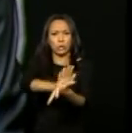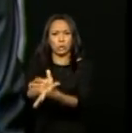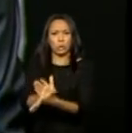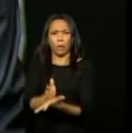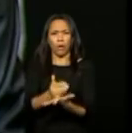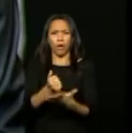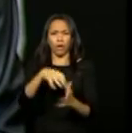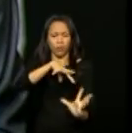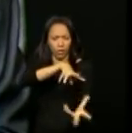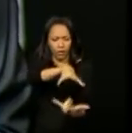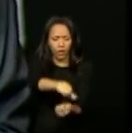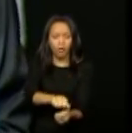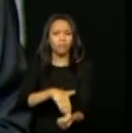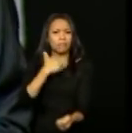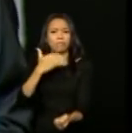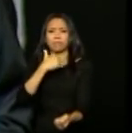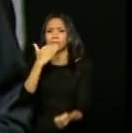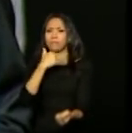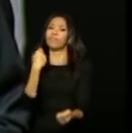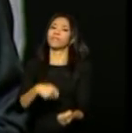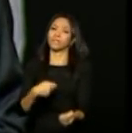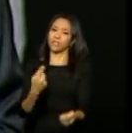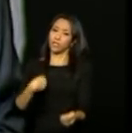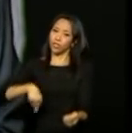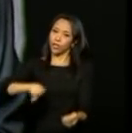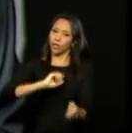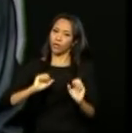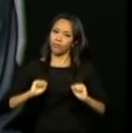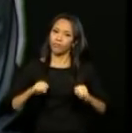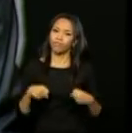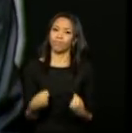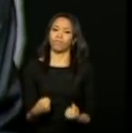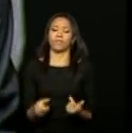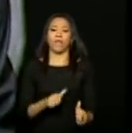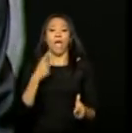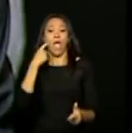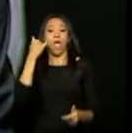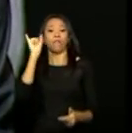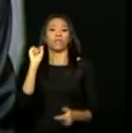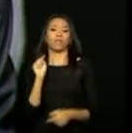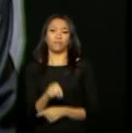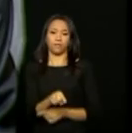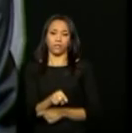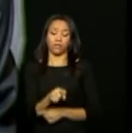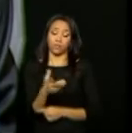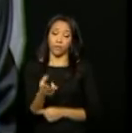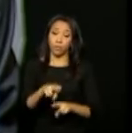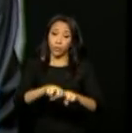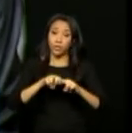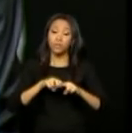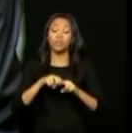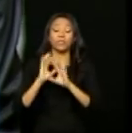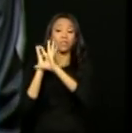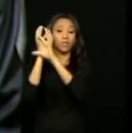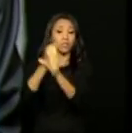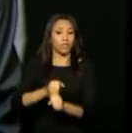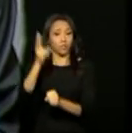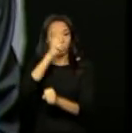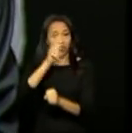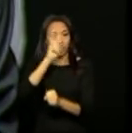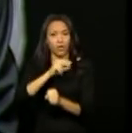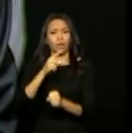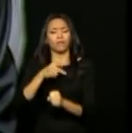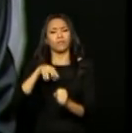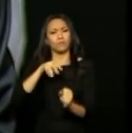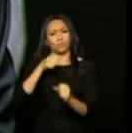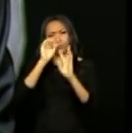planeta exige engajamento de todos nós. Nesse momento da história da humanidade, precisamos, sobretudo no